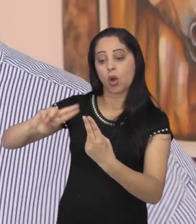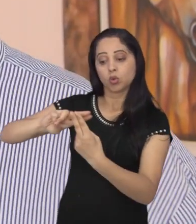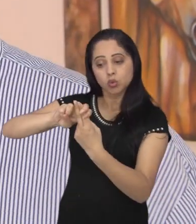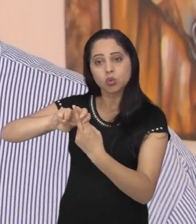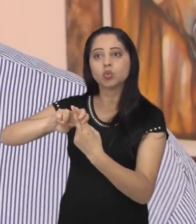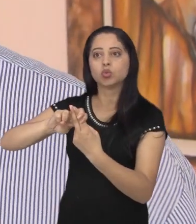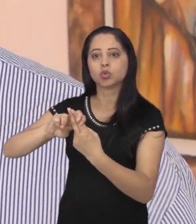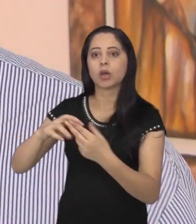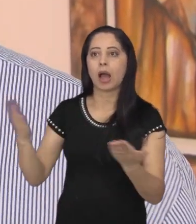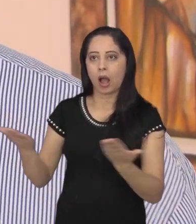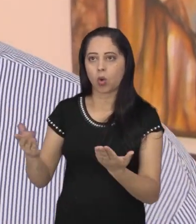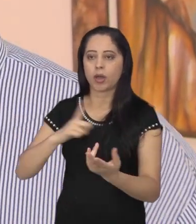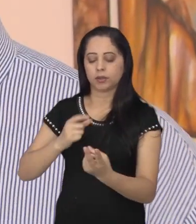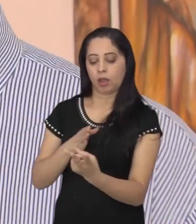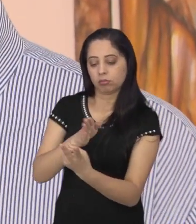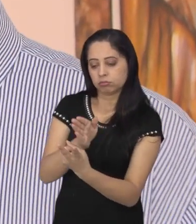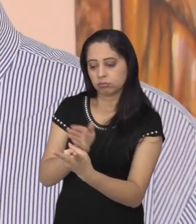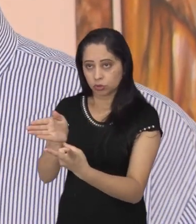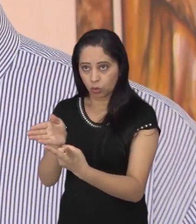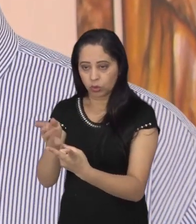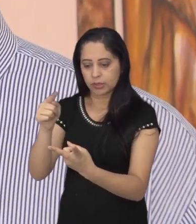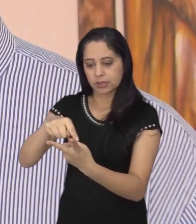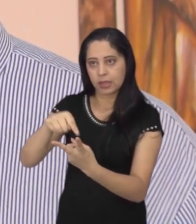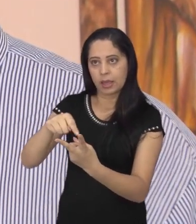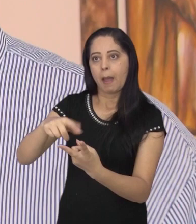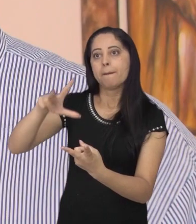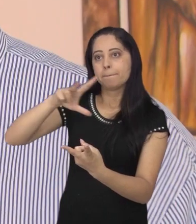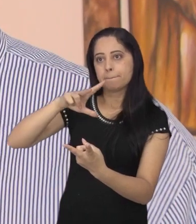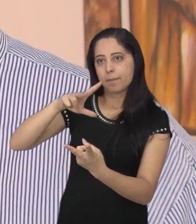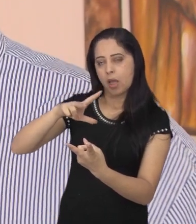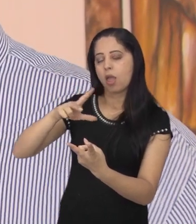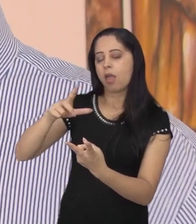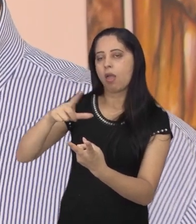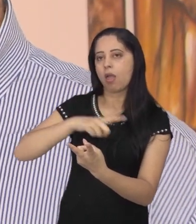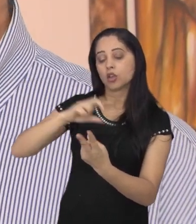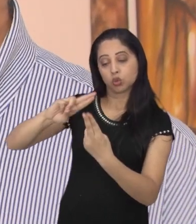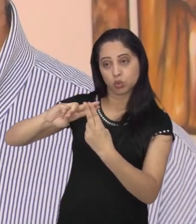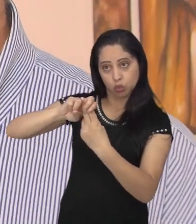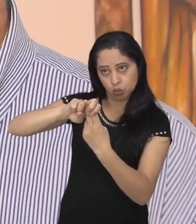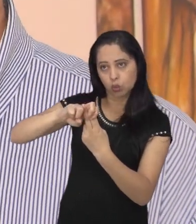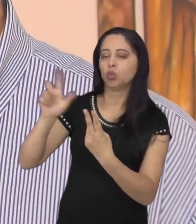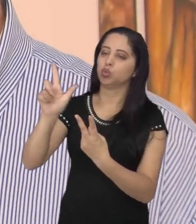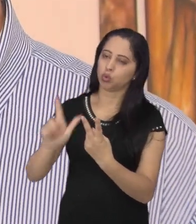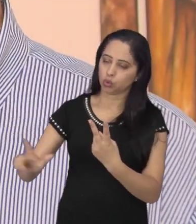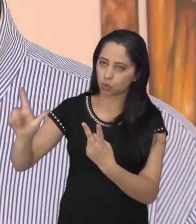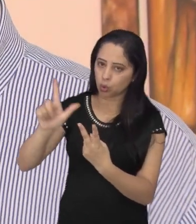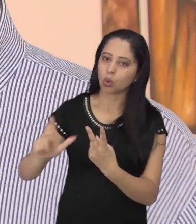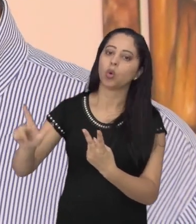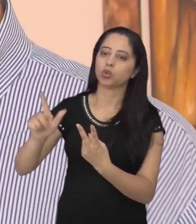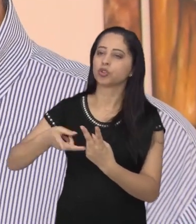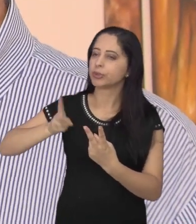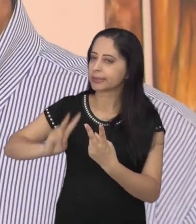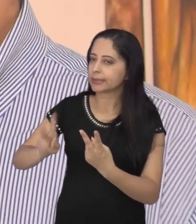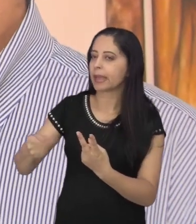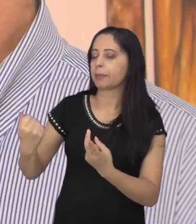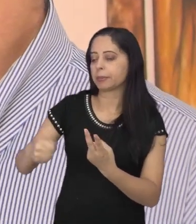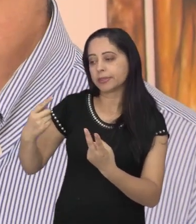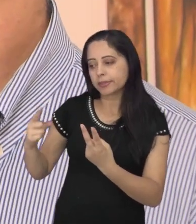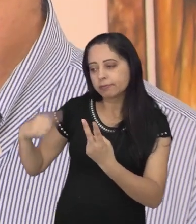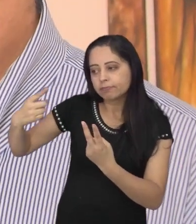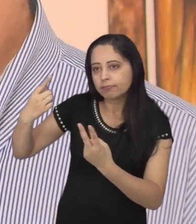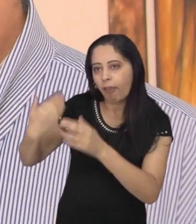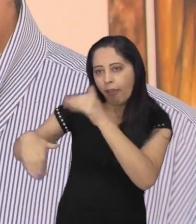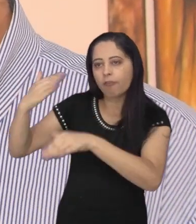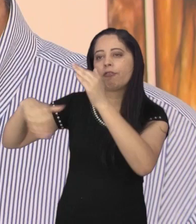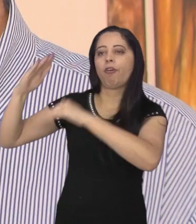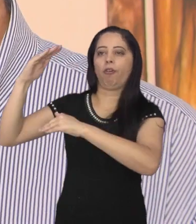saúde. Então, você tem dois caminhos. Hoje, o aluno da rede pública que já tem um acompanhamento, é lógico que a gente sabe que sempre tem que